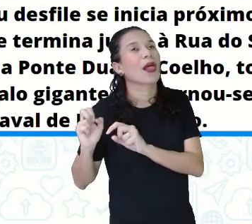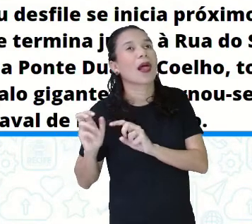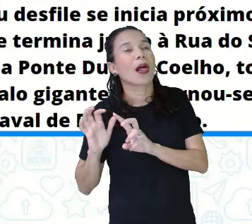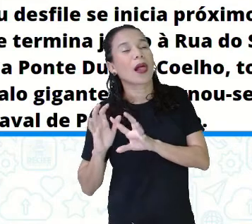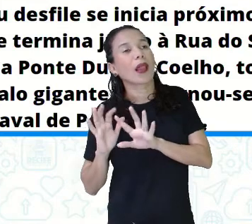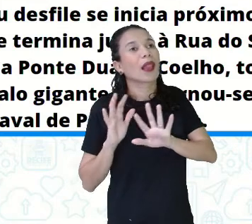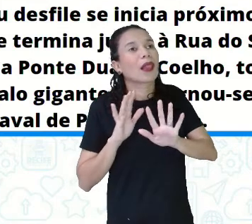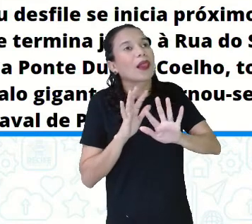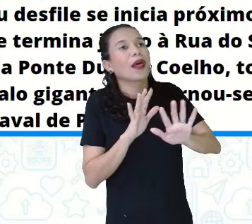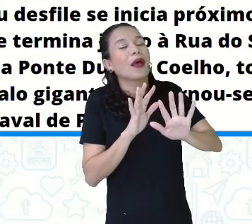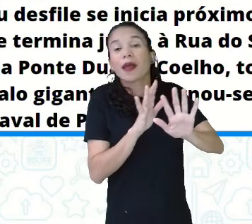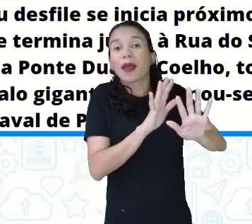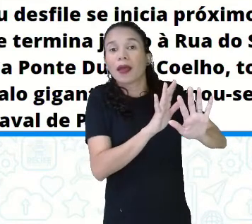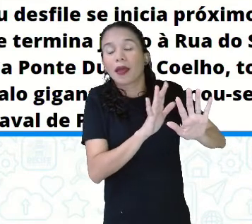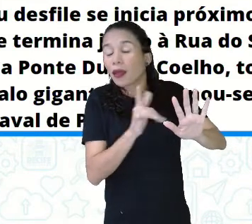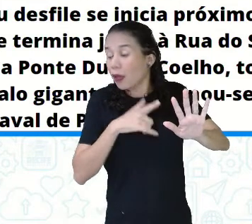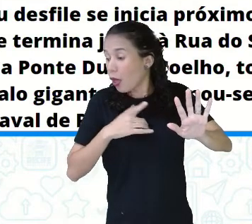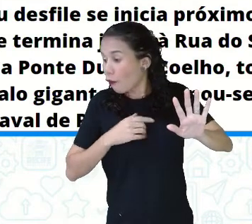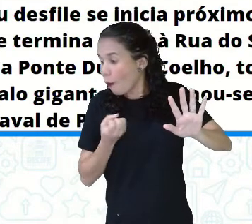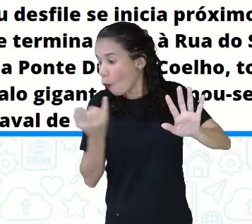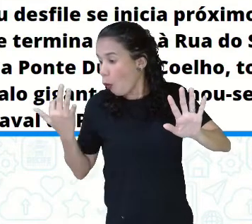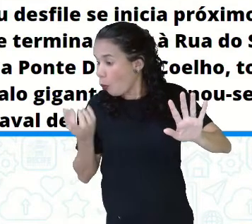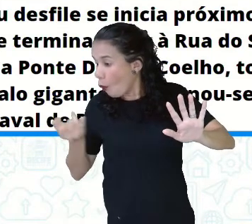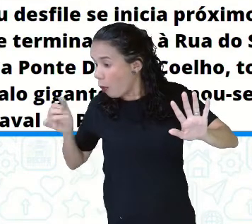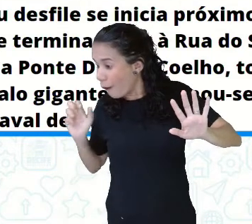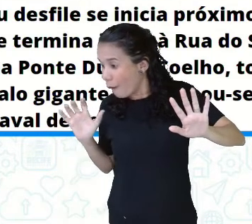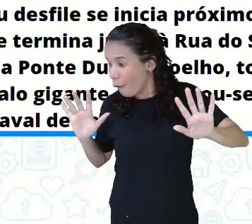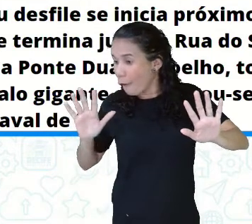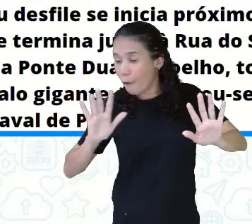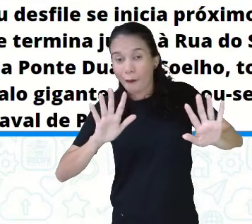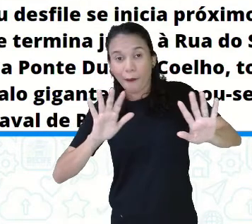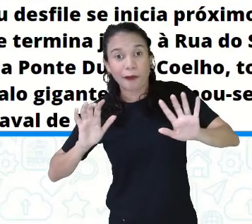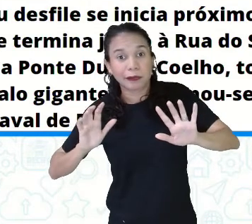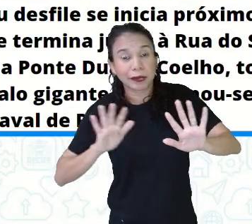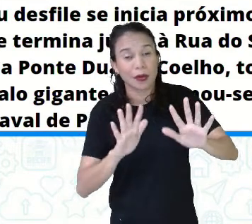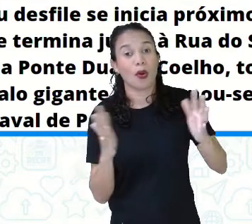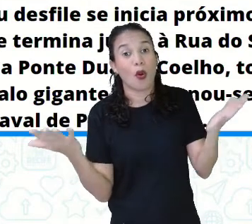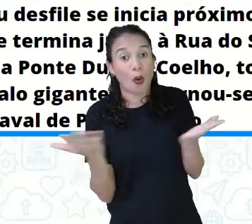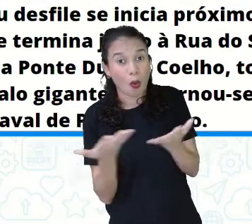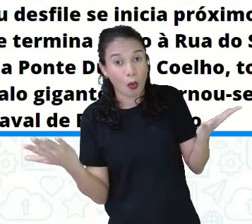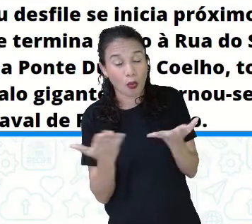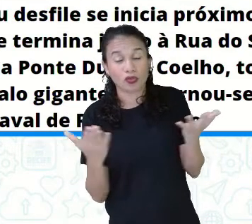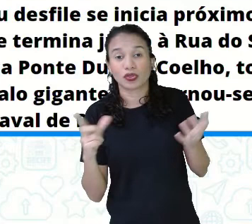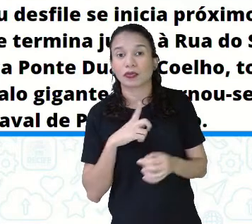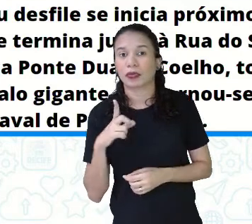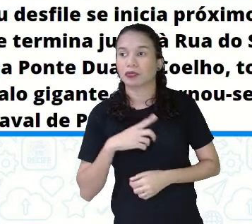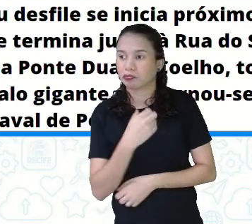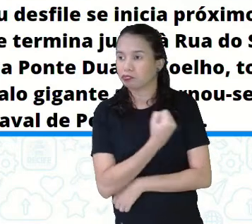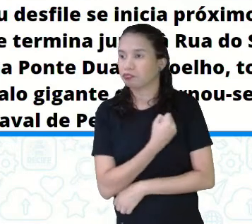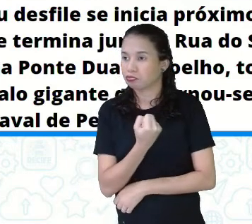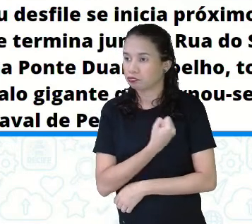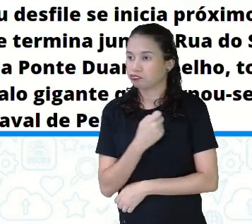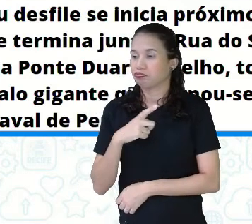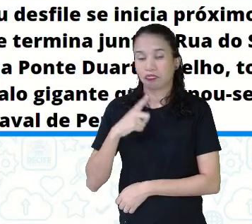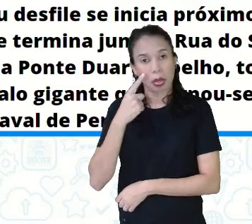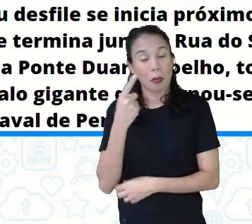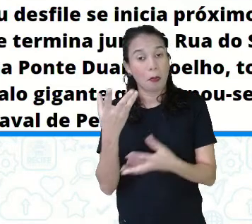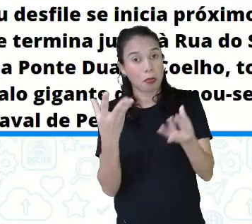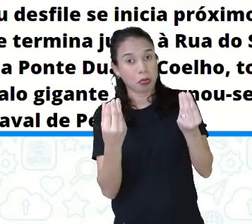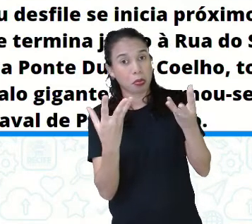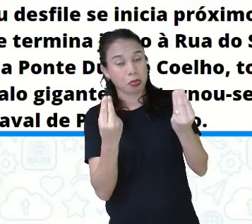e esse galo nasceu a partir daí, chegando atualmente aos números que a gente tem, né? Porque, olha